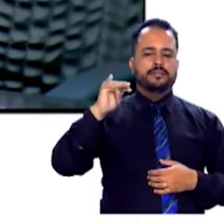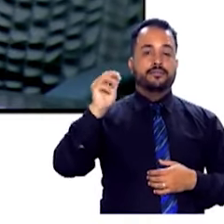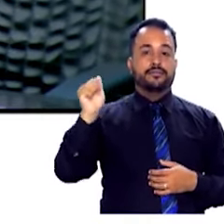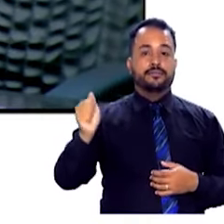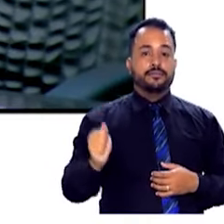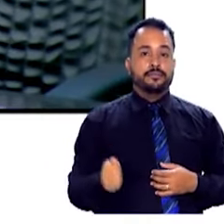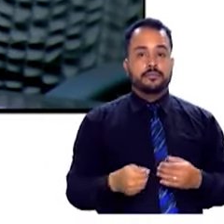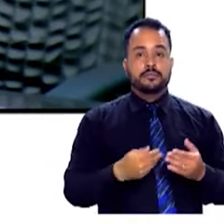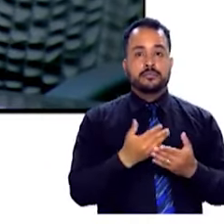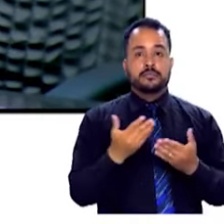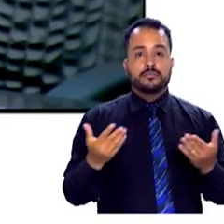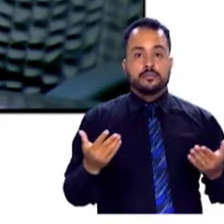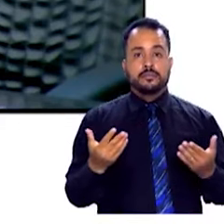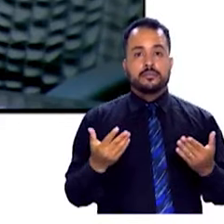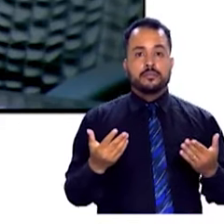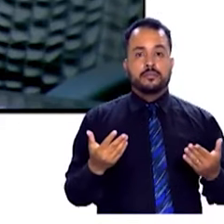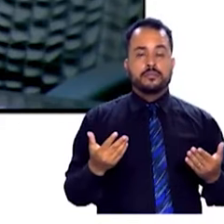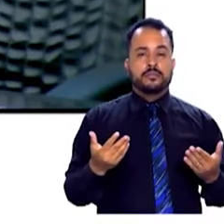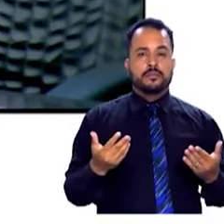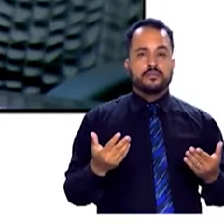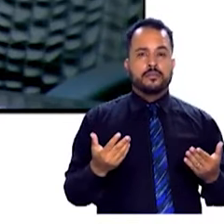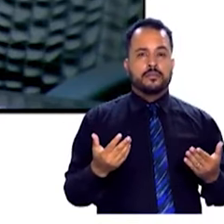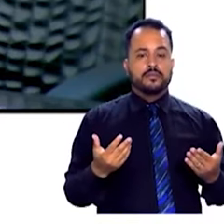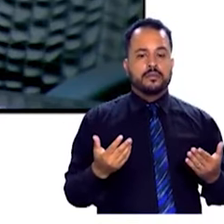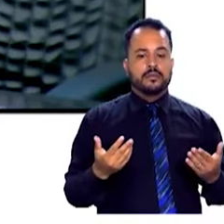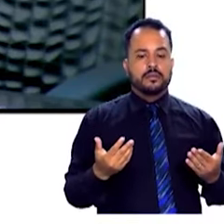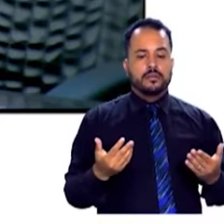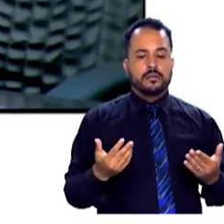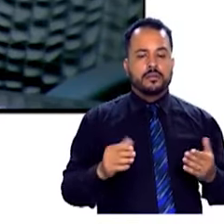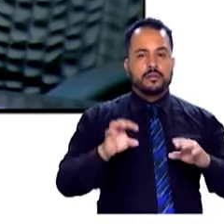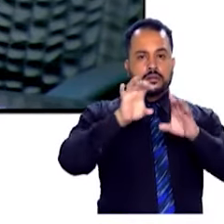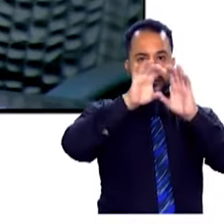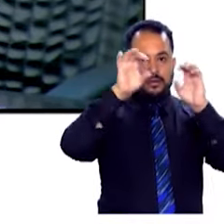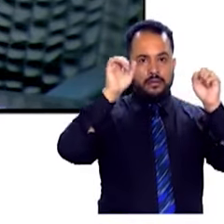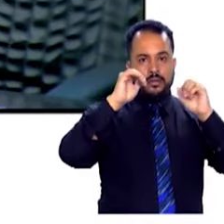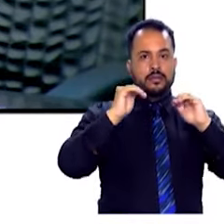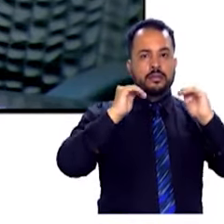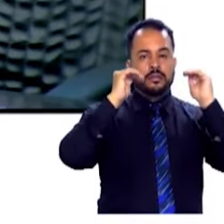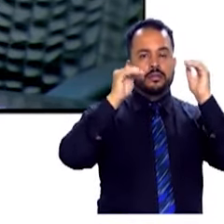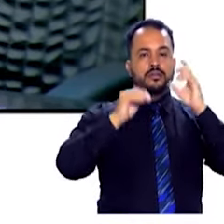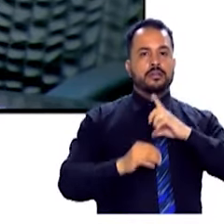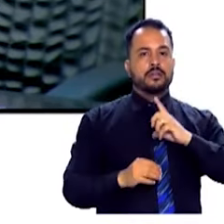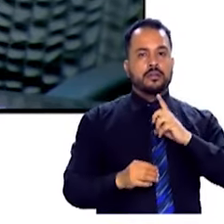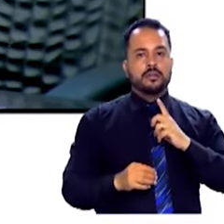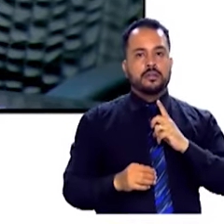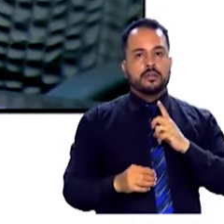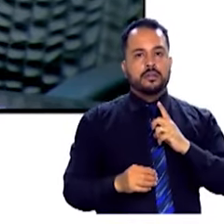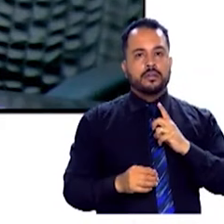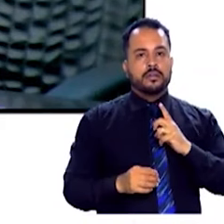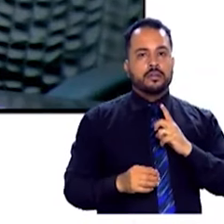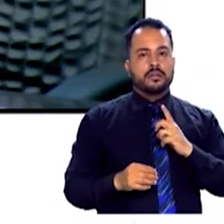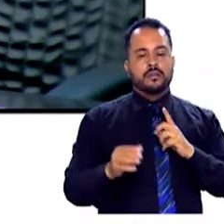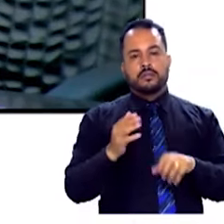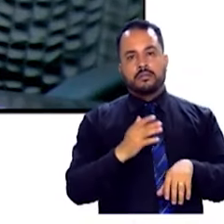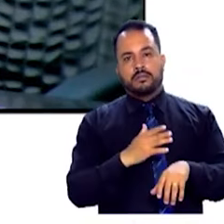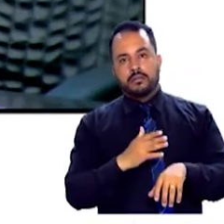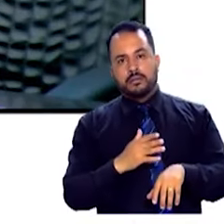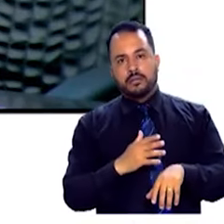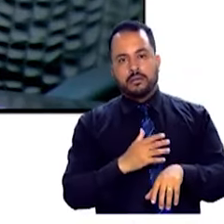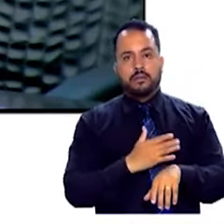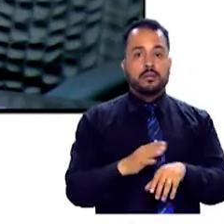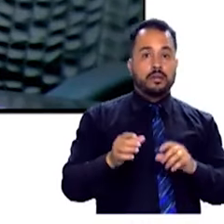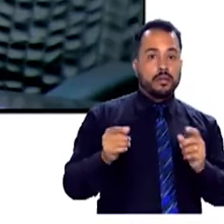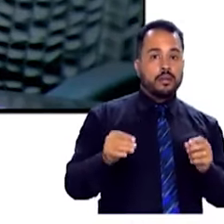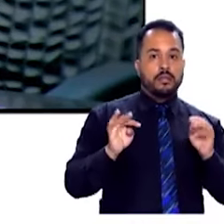uma utilização ainda comedida na prática o Supremo ainda tem operado eh de acordo com o modelo tradicional eh para concluir a